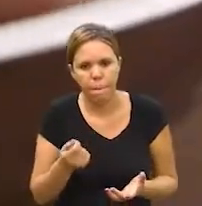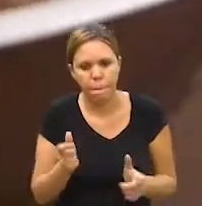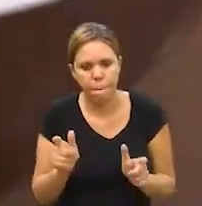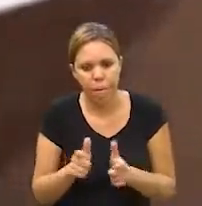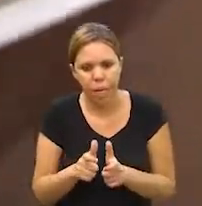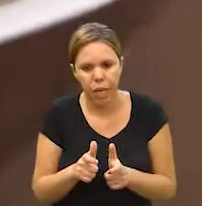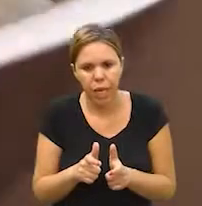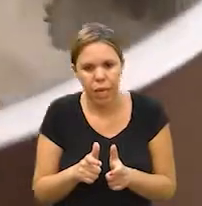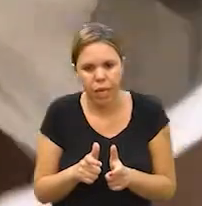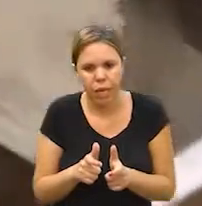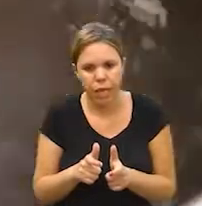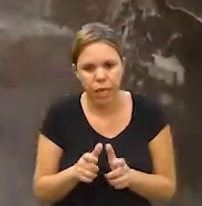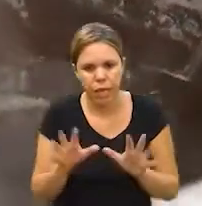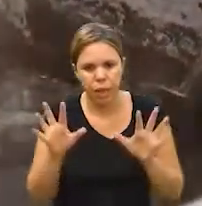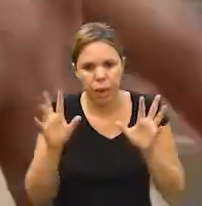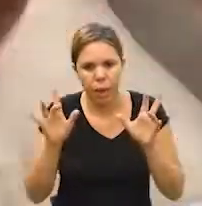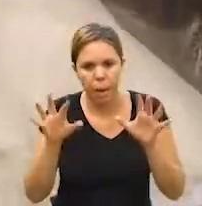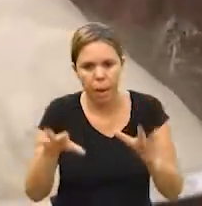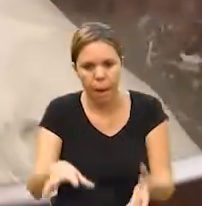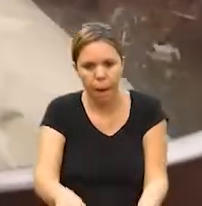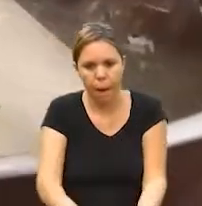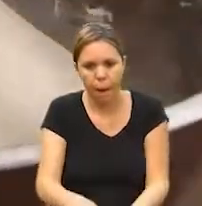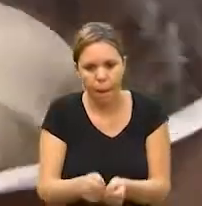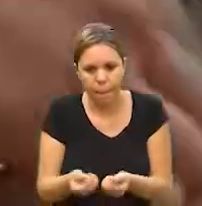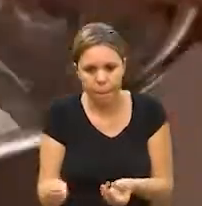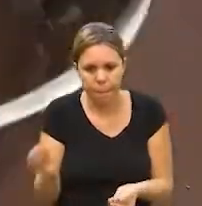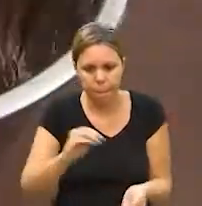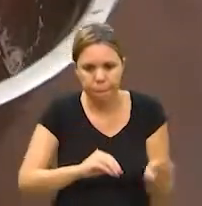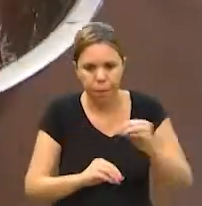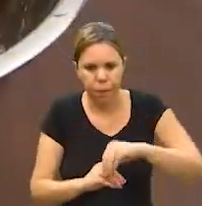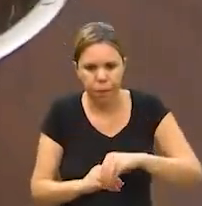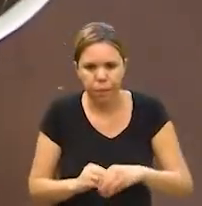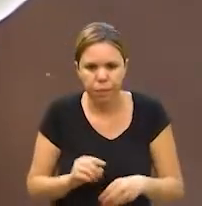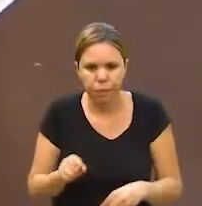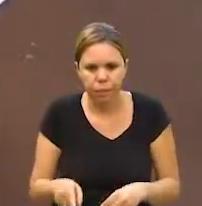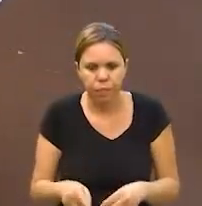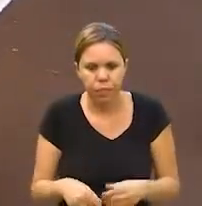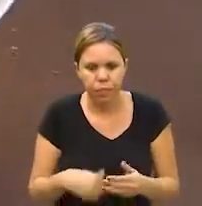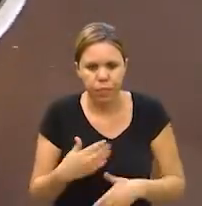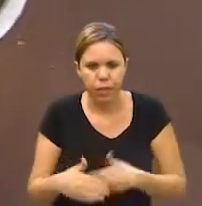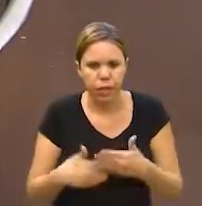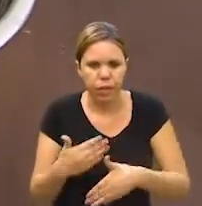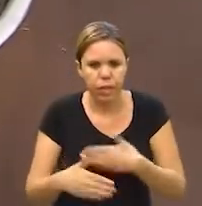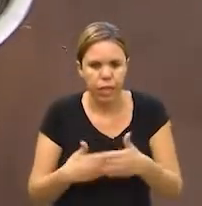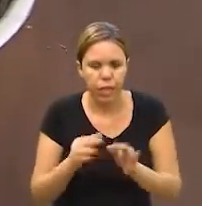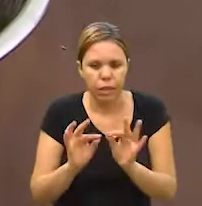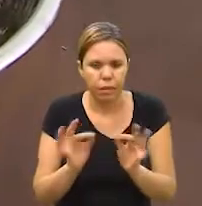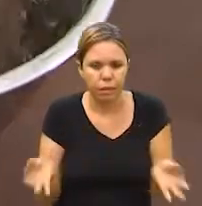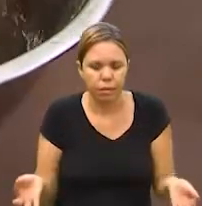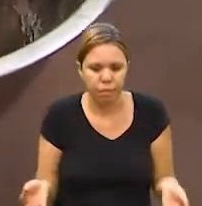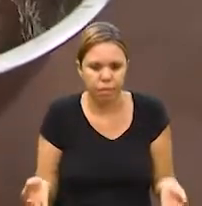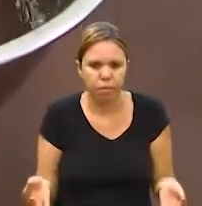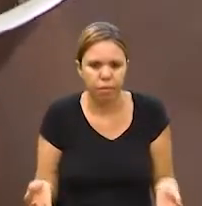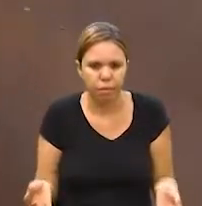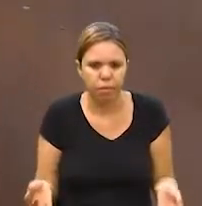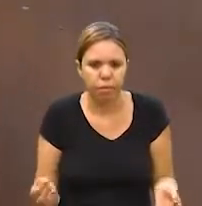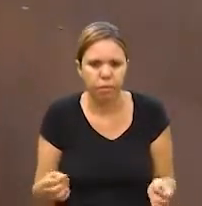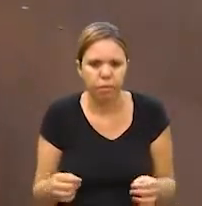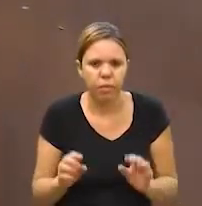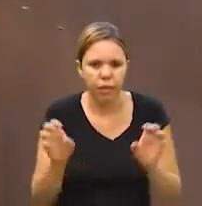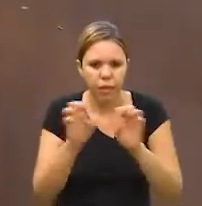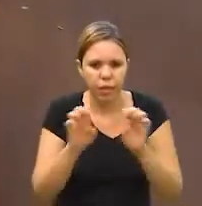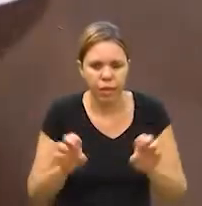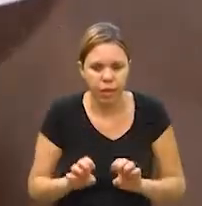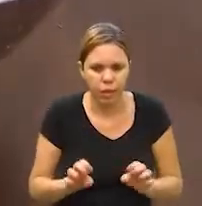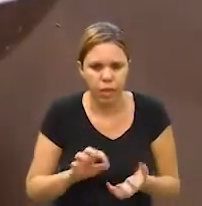pequena. Vou unir a minha mão, vou esticar e vou dobrar por cima. Esse processo, ele é muito simples, mas ele traz toda a